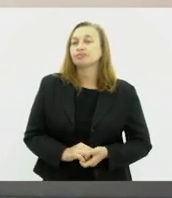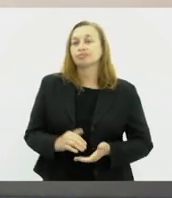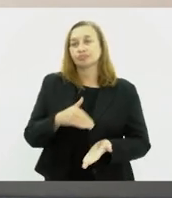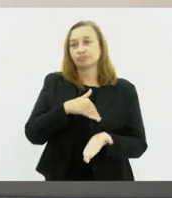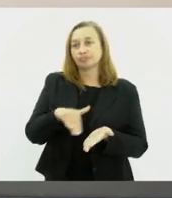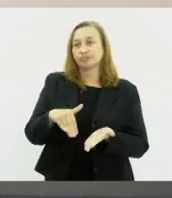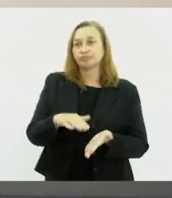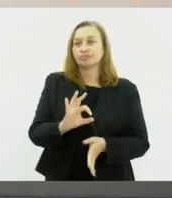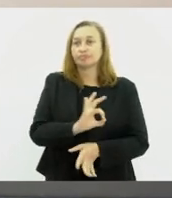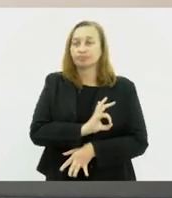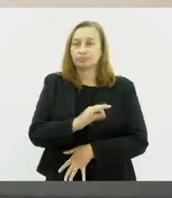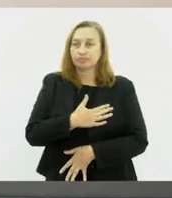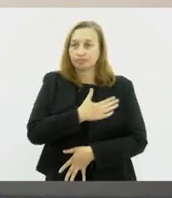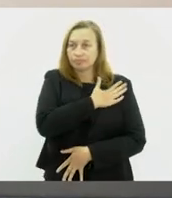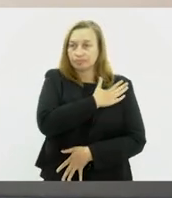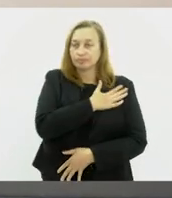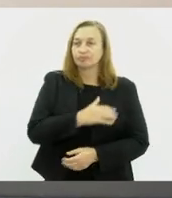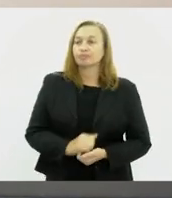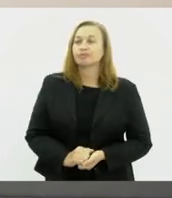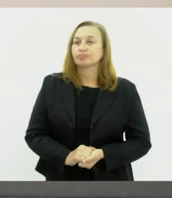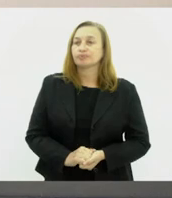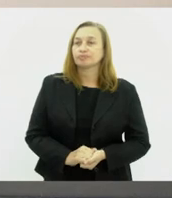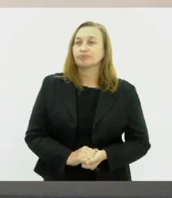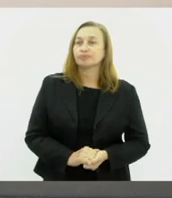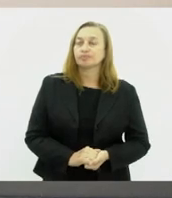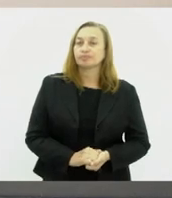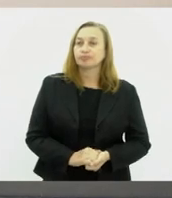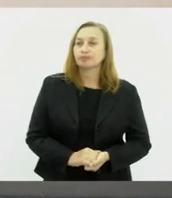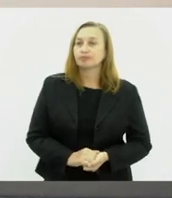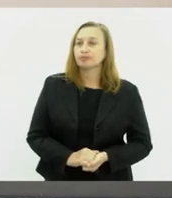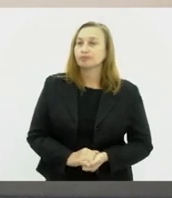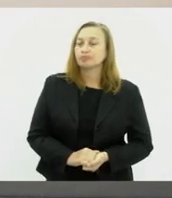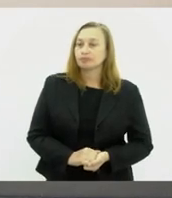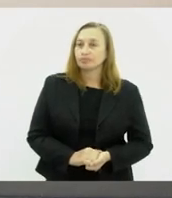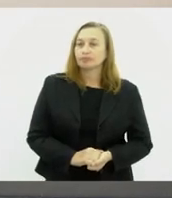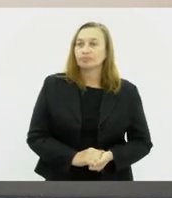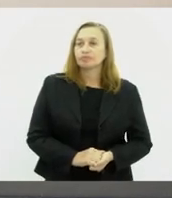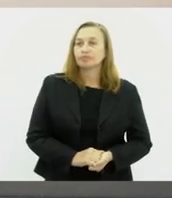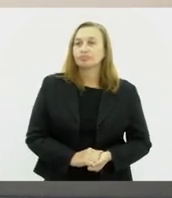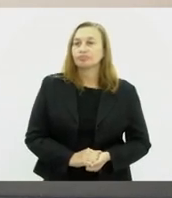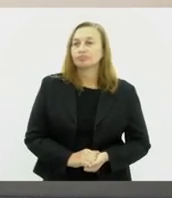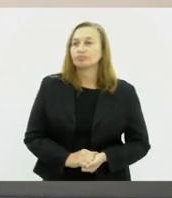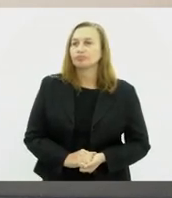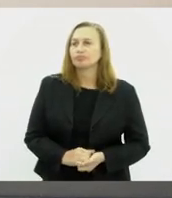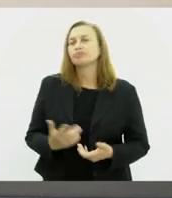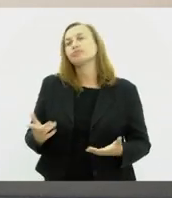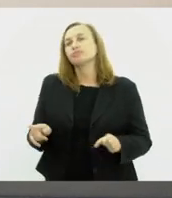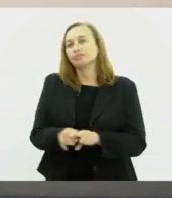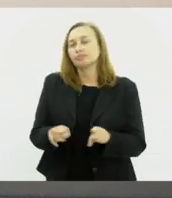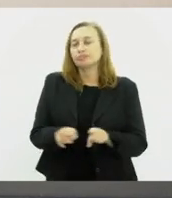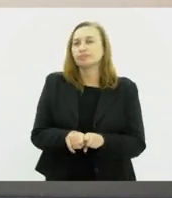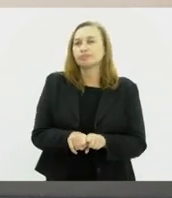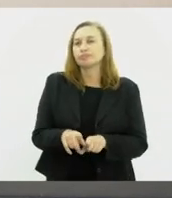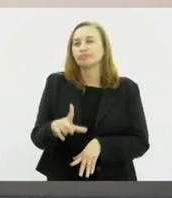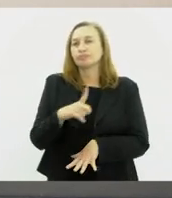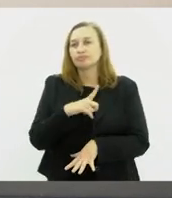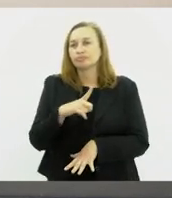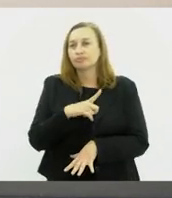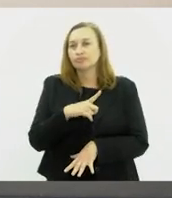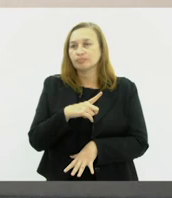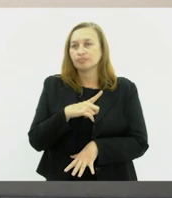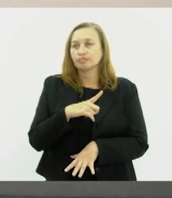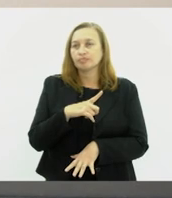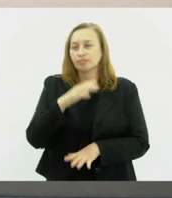Polícia Militar ela ela tem por notte cumpr toda legislação vigente isso por Óbvio tá E também a gente tem uma a gente também